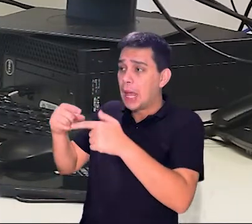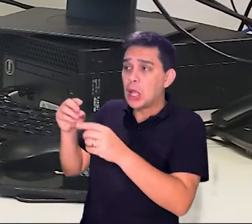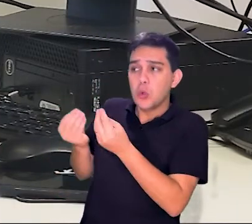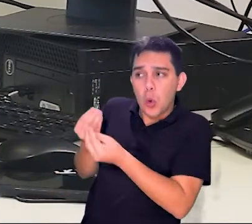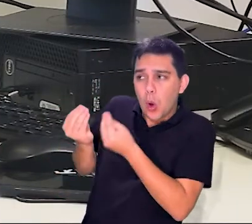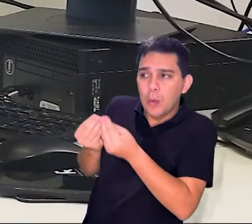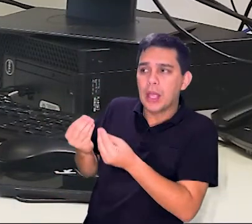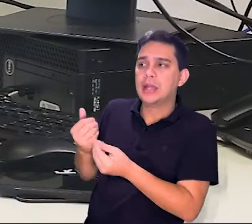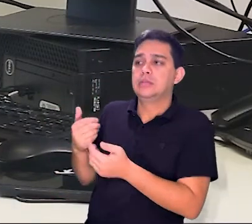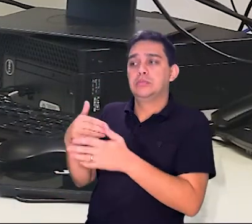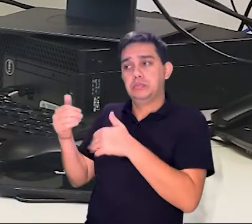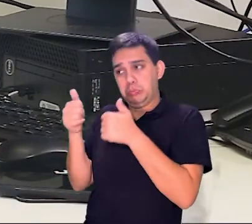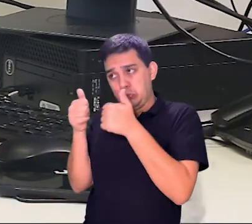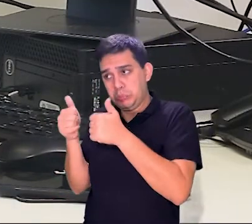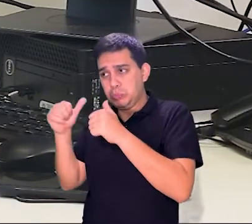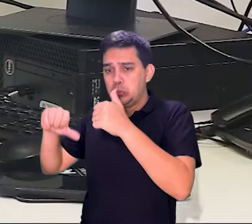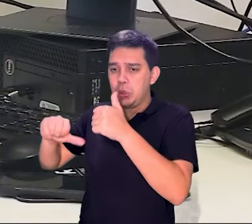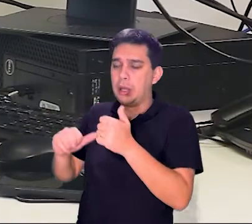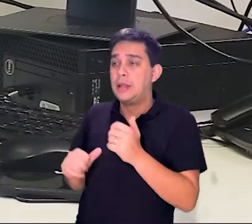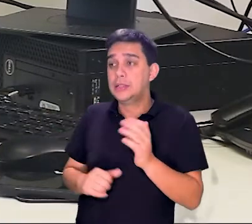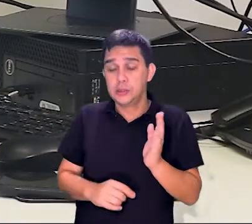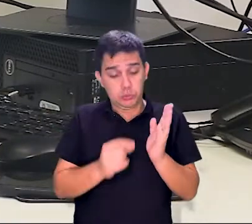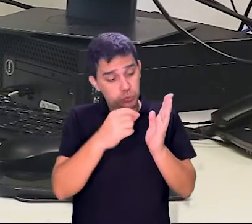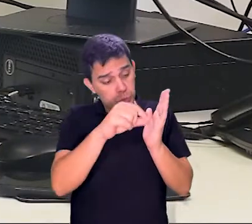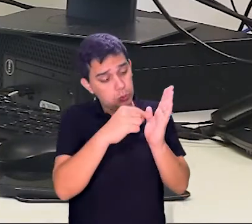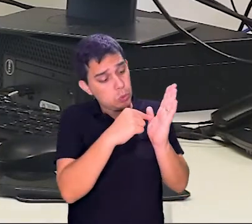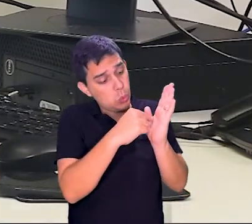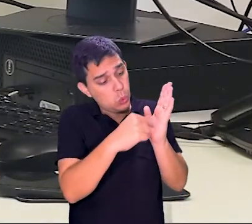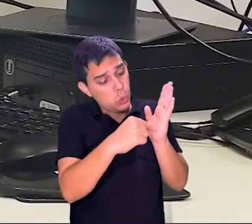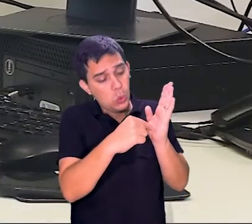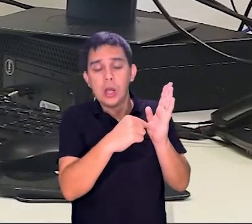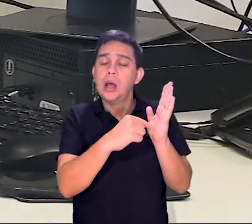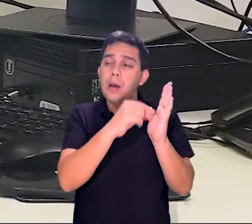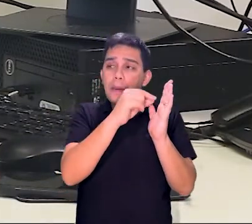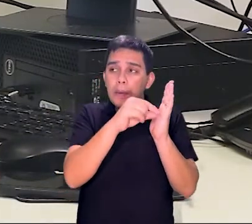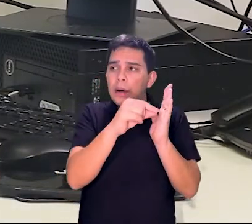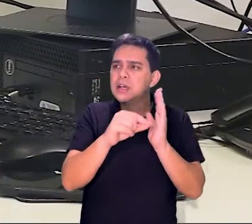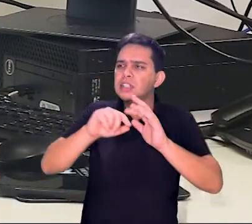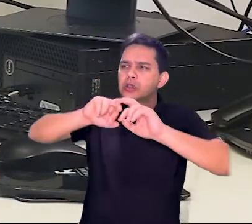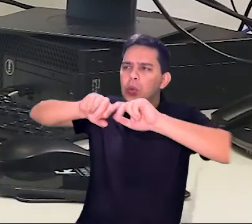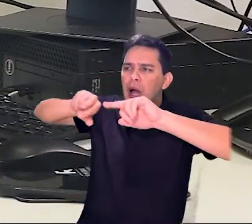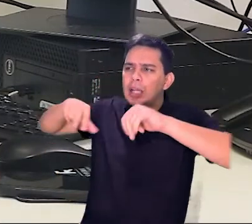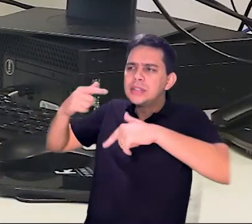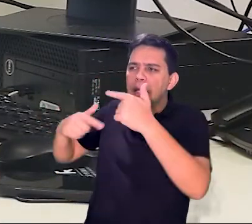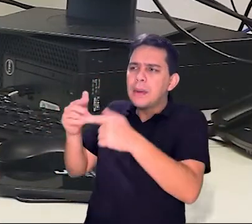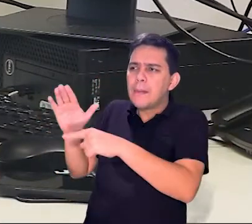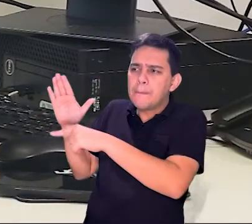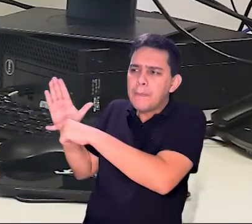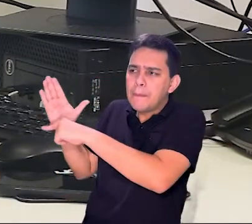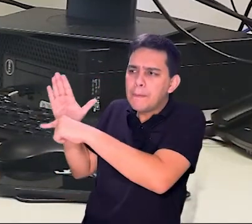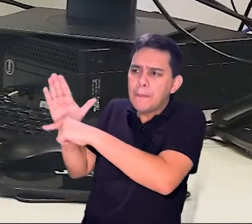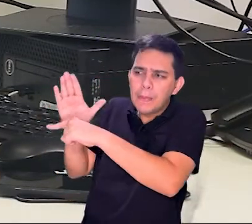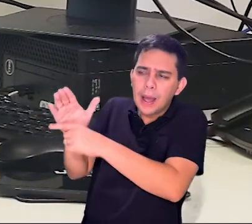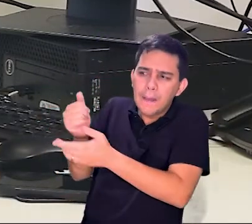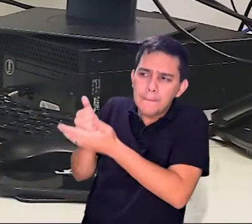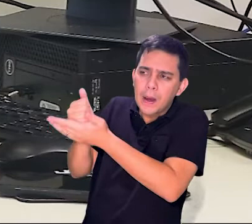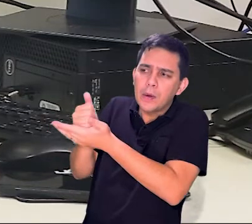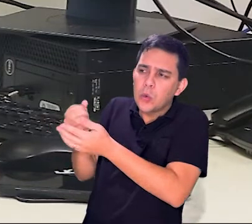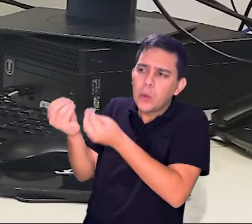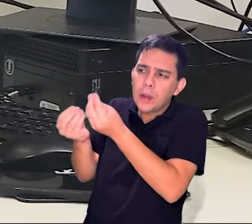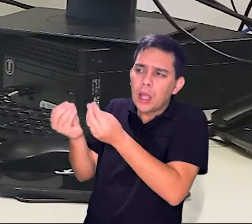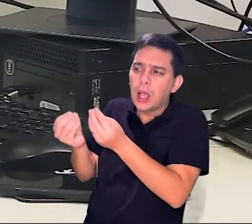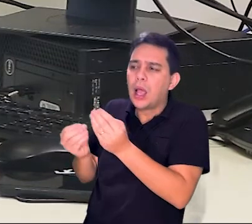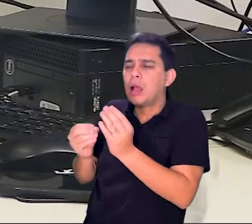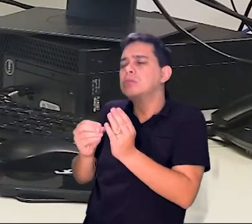saber quais são os serviços, o conteúdo dos serviços, as características dos serviços prestados por essas